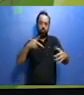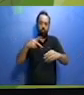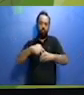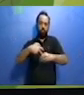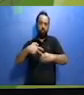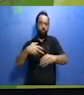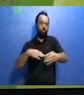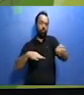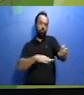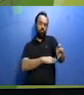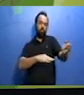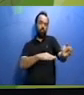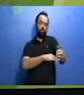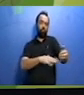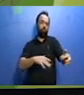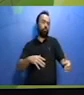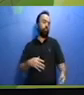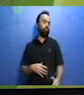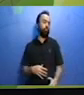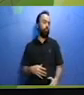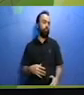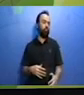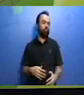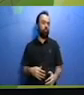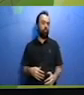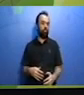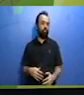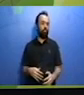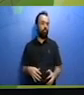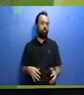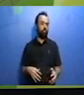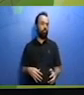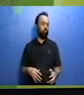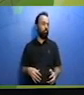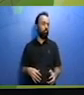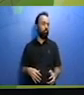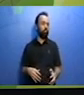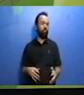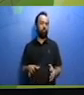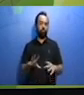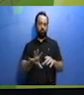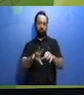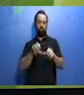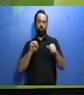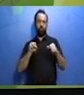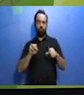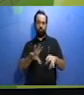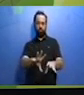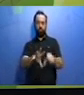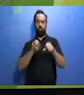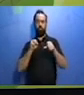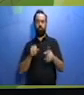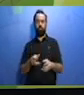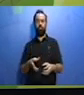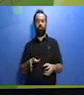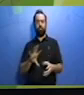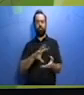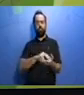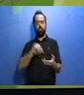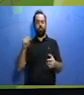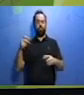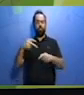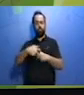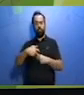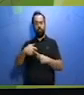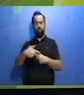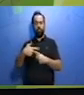o petróleo se desloque na água, porque ele fica boiando, ela também absorve e ajuda na retirada do petróleo